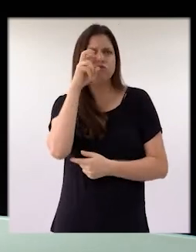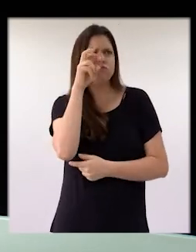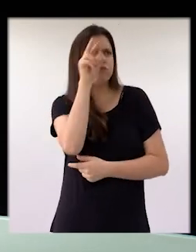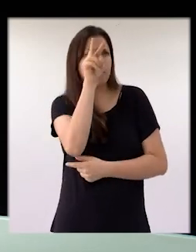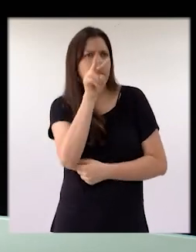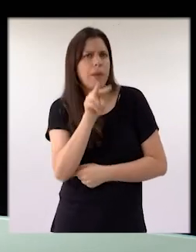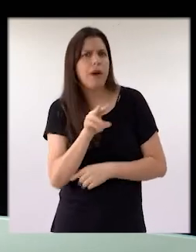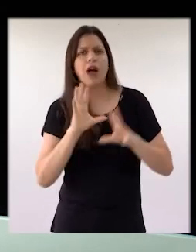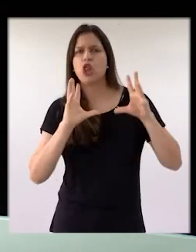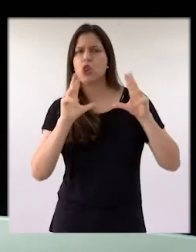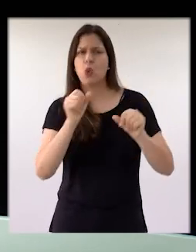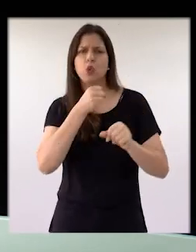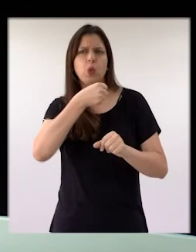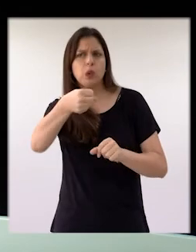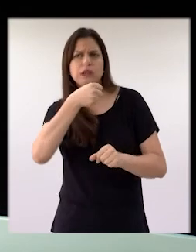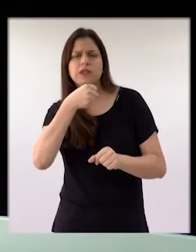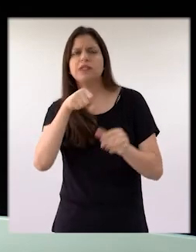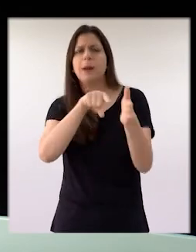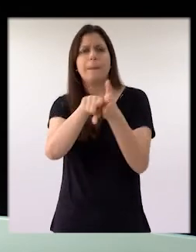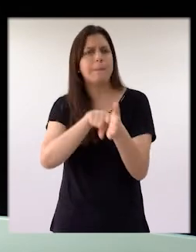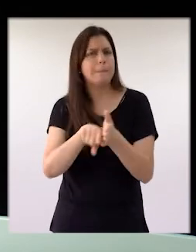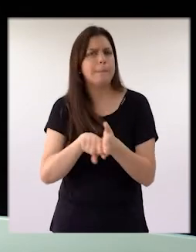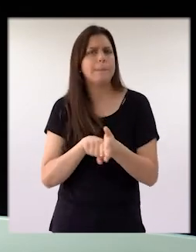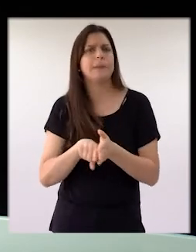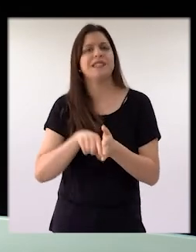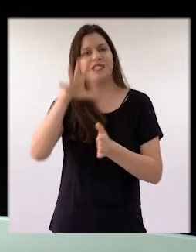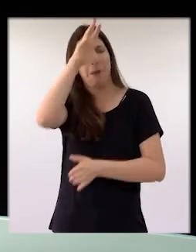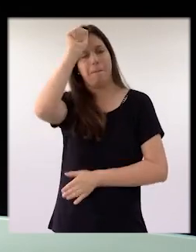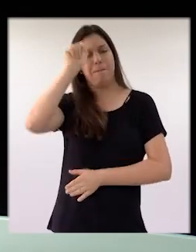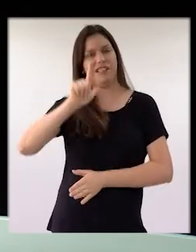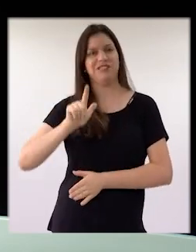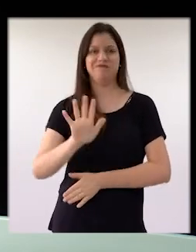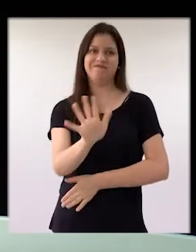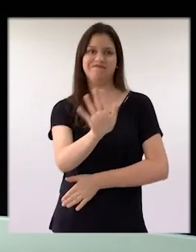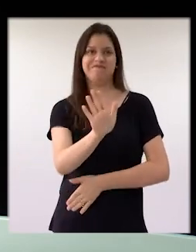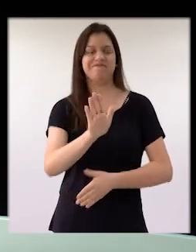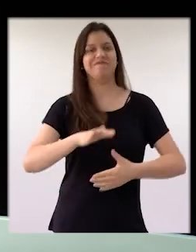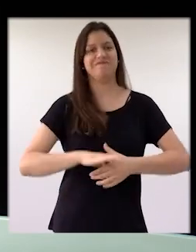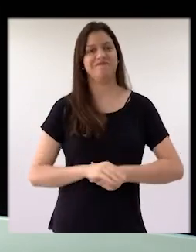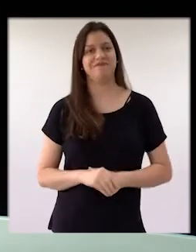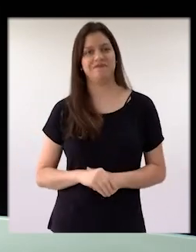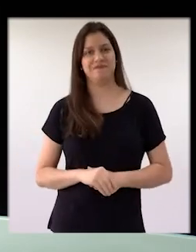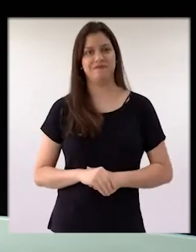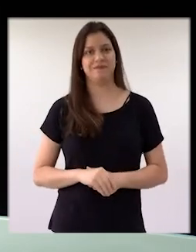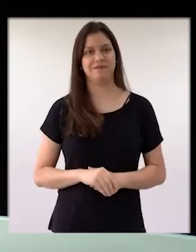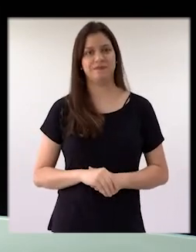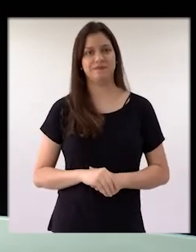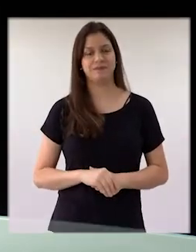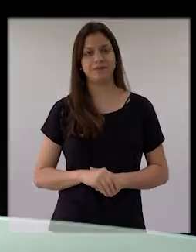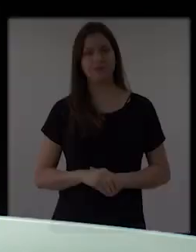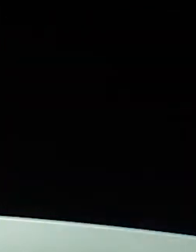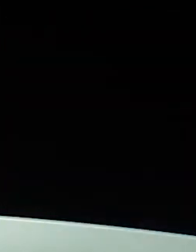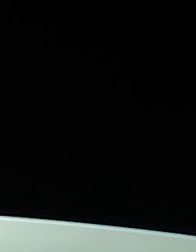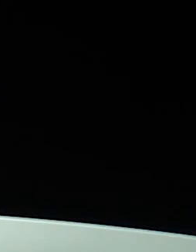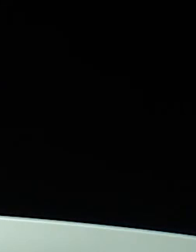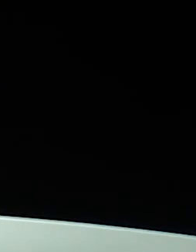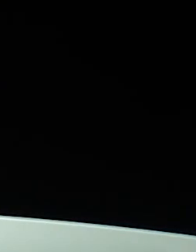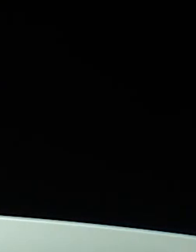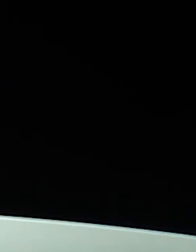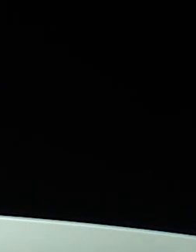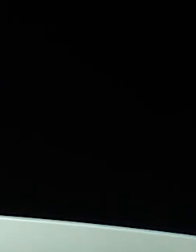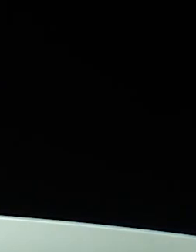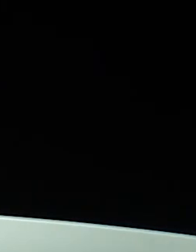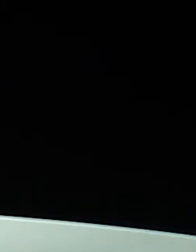Legislativa de Mato Grosso do Sul. Lá você confere todas as outras entrevistas com pesquisadores sul-matogrossenses. Tchau!